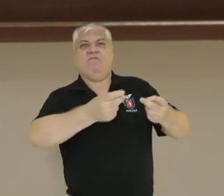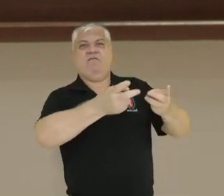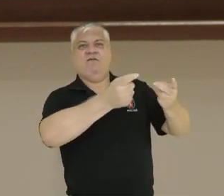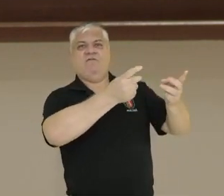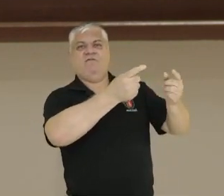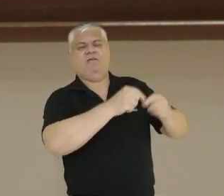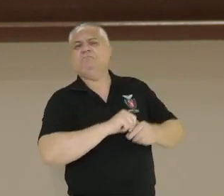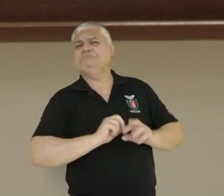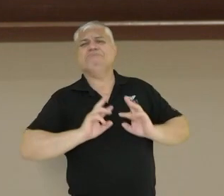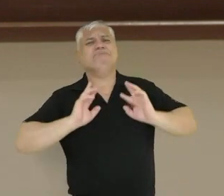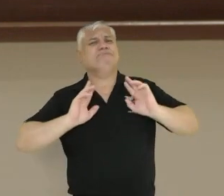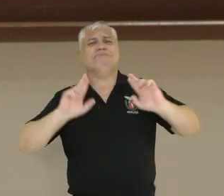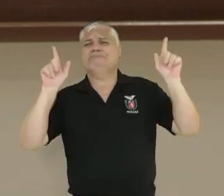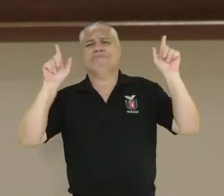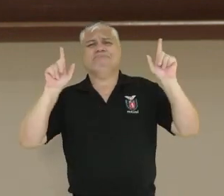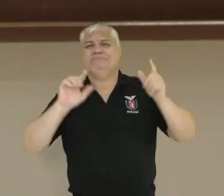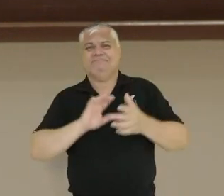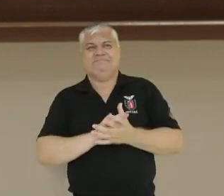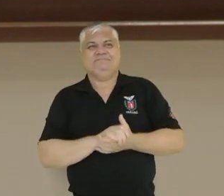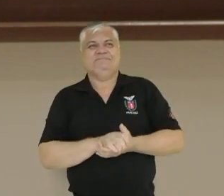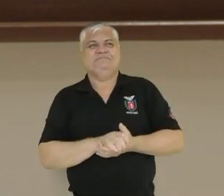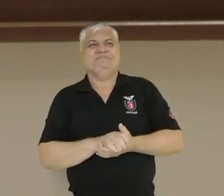na sociedade capitalista.